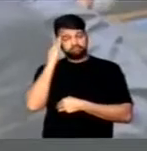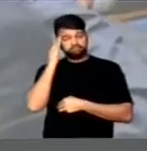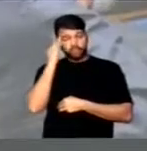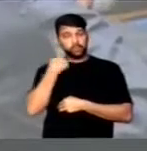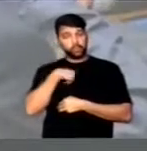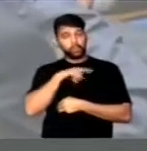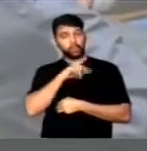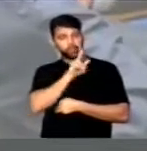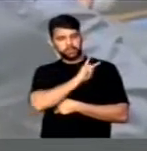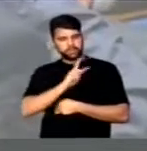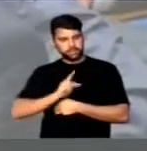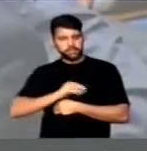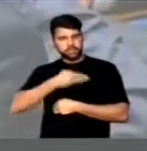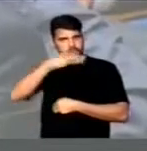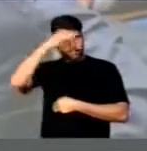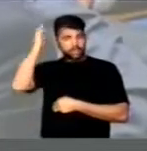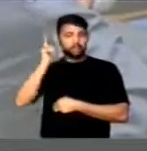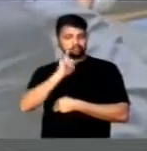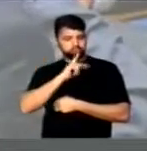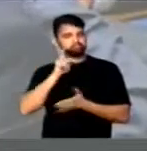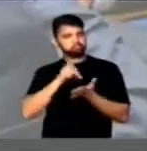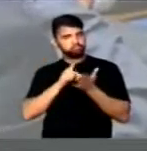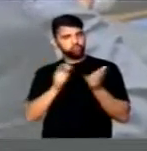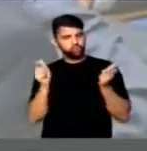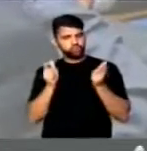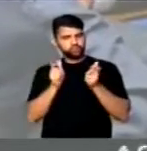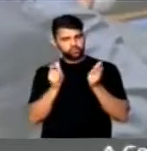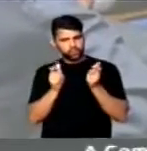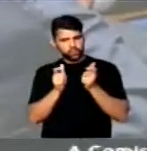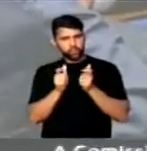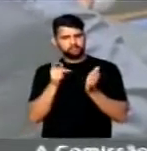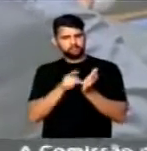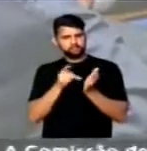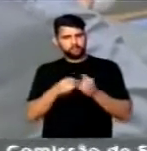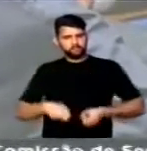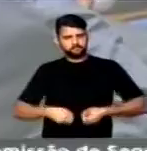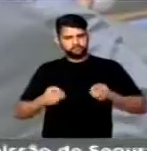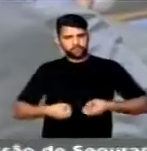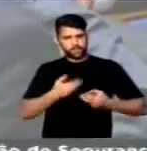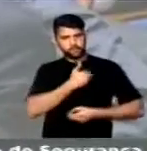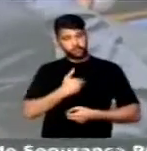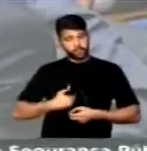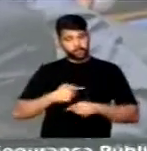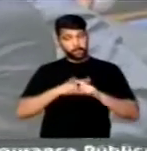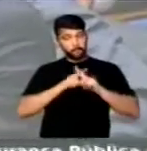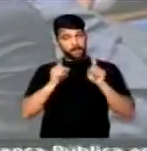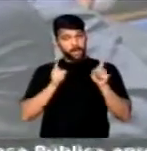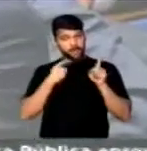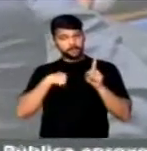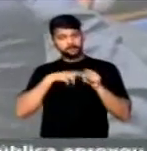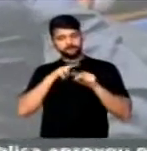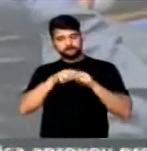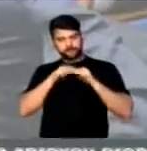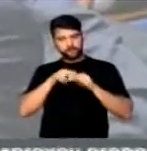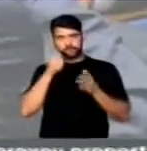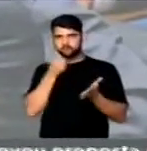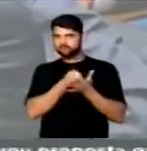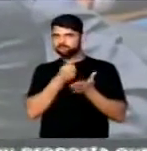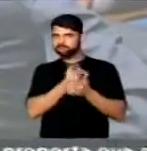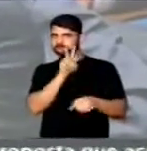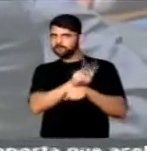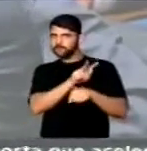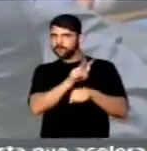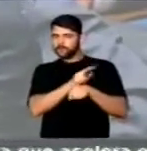entendo que o presidente Temer tem sim que reduzir ao máximo os gastos públicos, mas sou absoluto